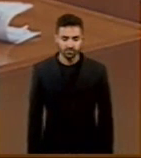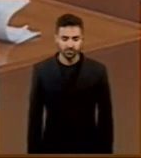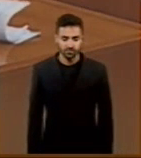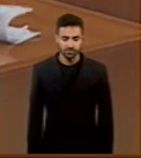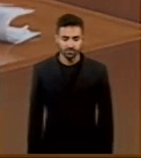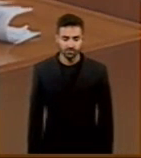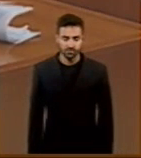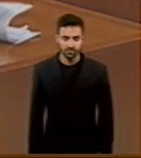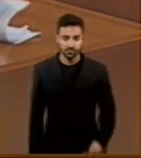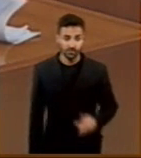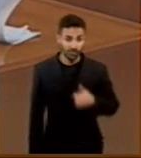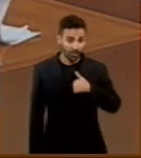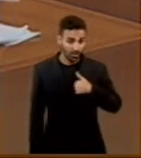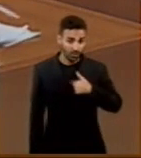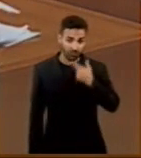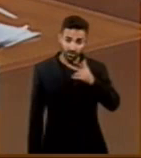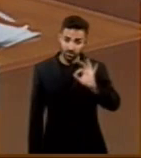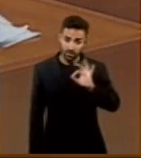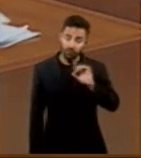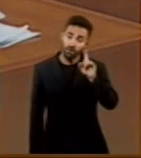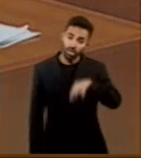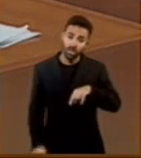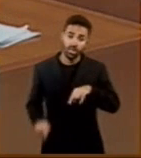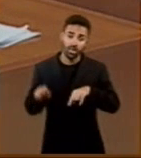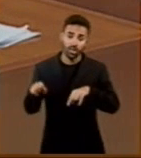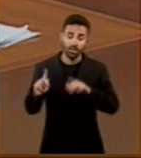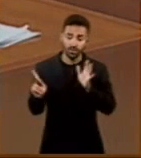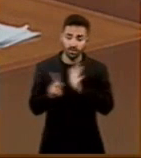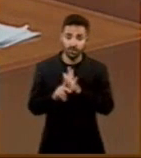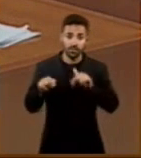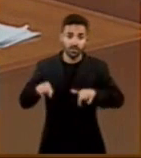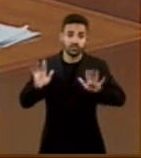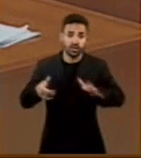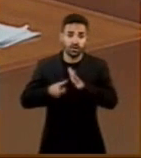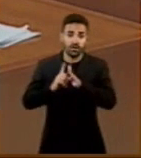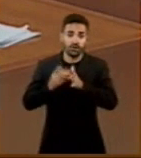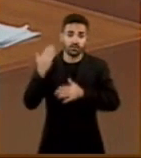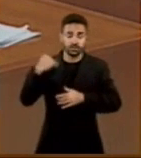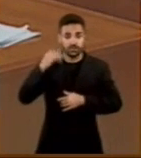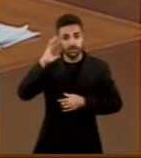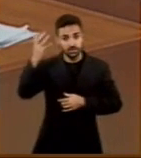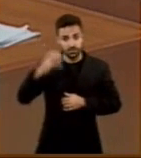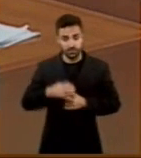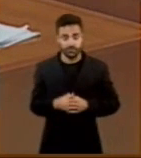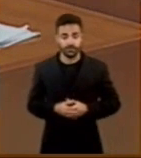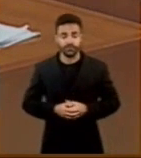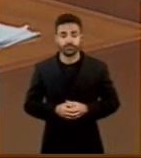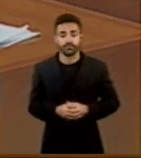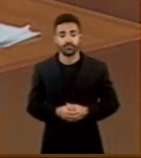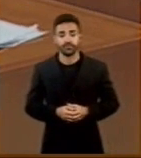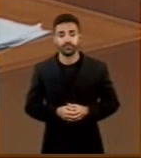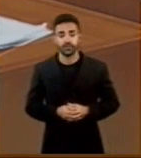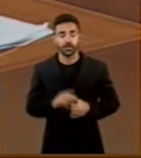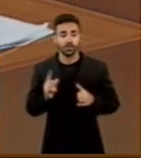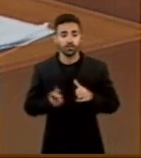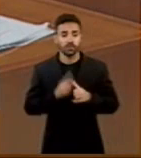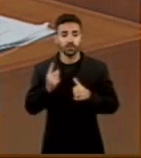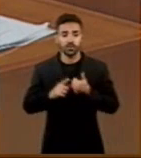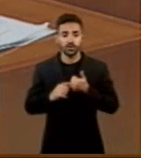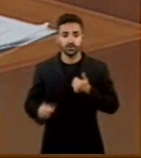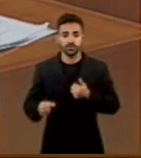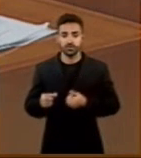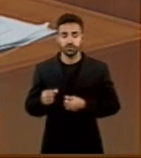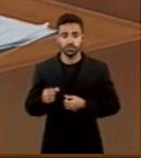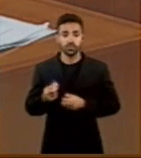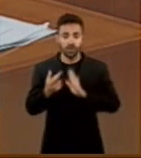Quem diz é esta Corte. Primeiro, no artigo 321 do seu